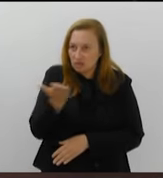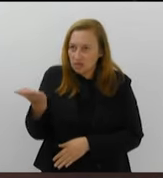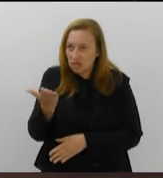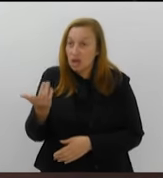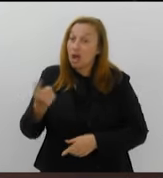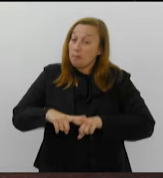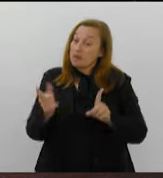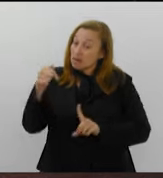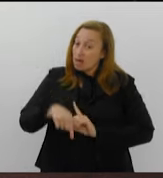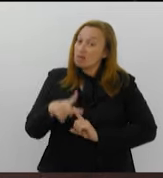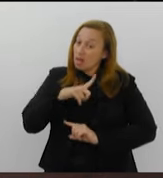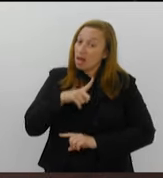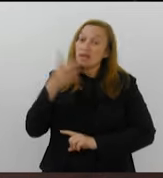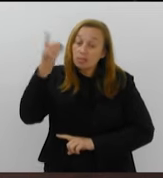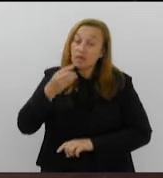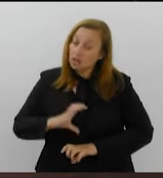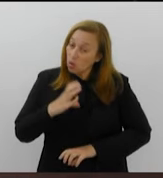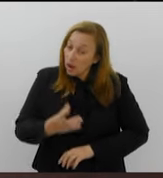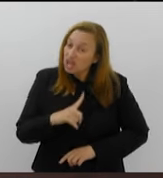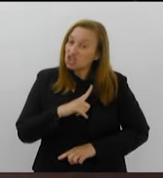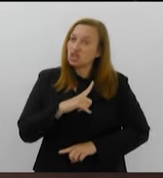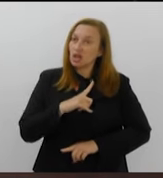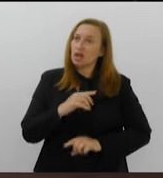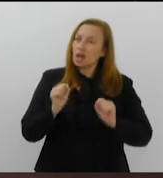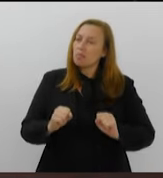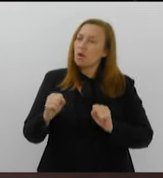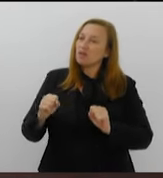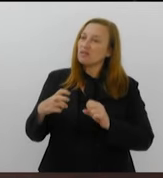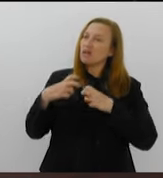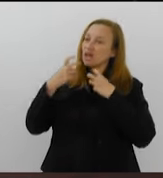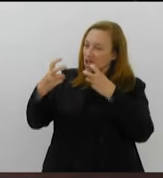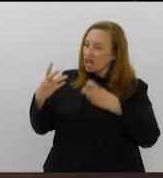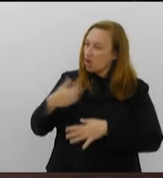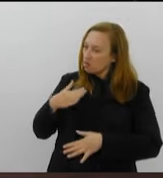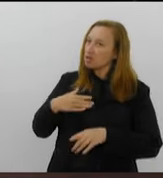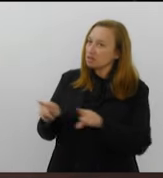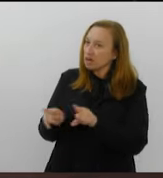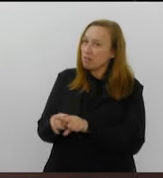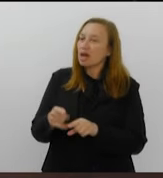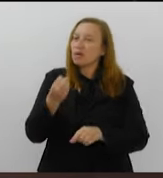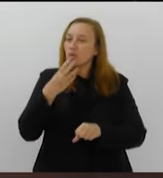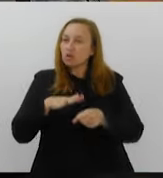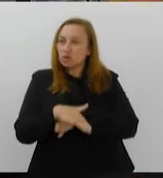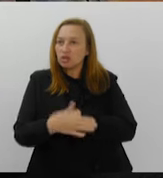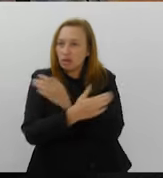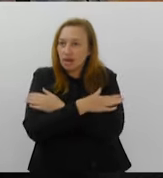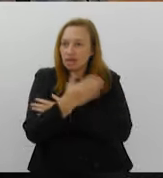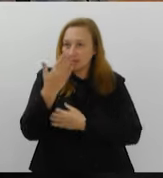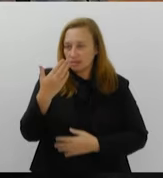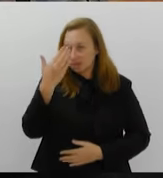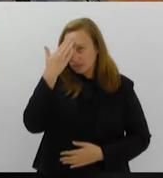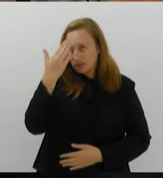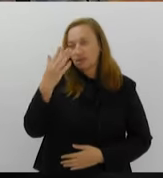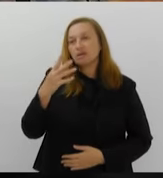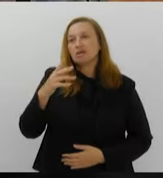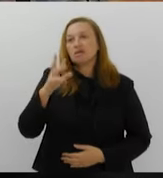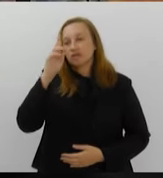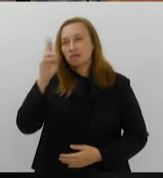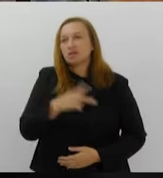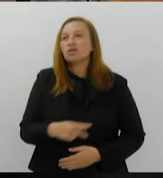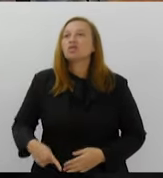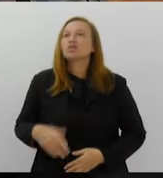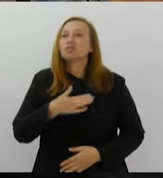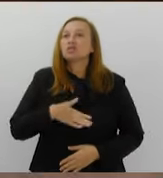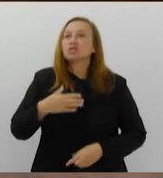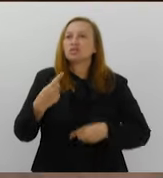aqui tem deputado que tem coragem. E pode vir gritar comigo também. Um abraço, boa noite. Obrigado, senhor presidente. Presidente, eu gostaria